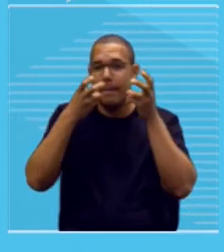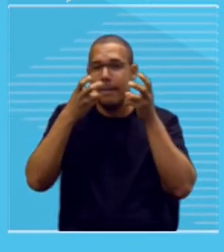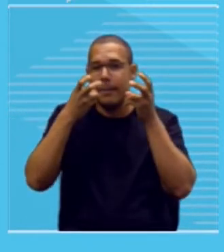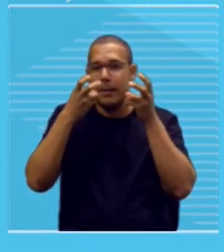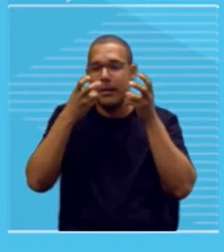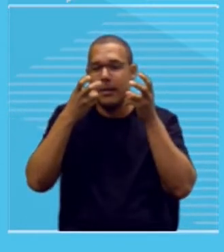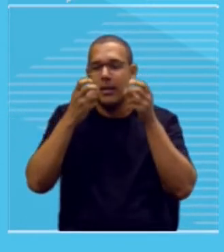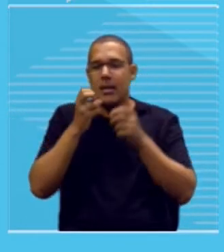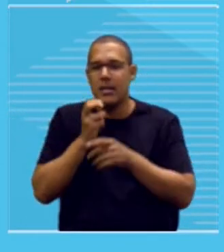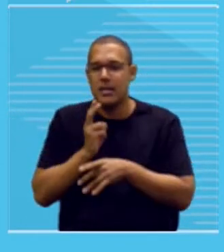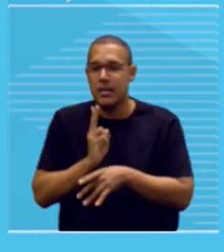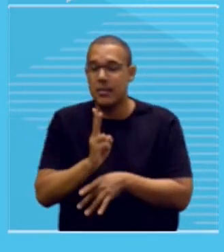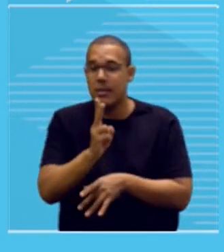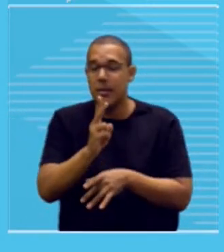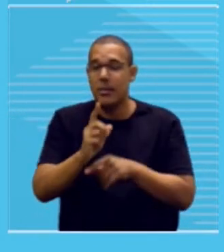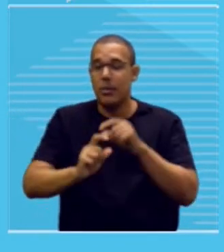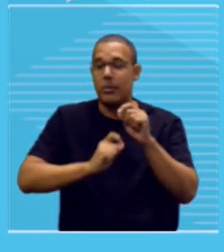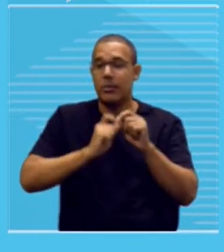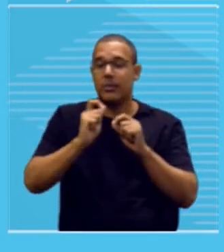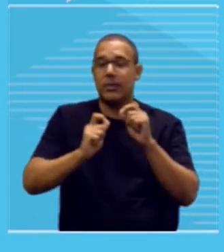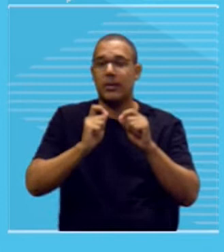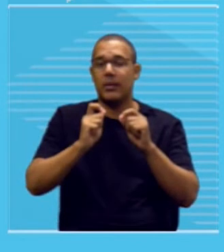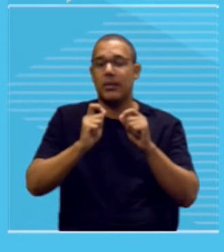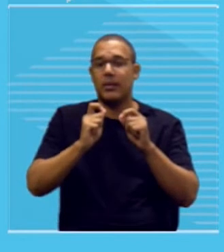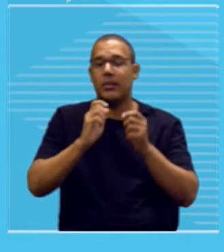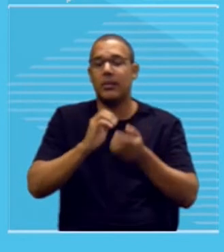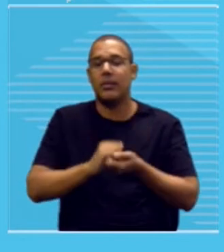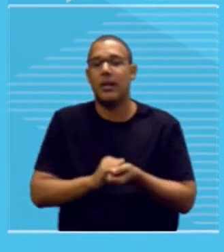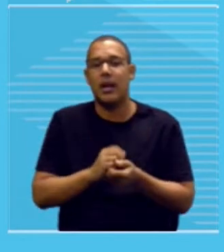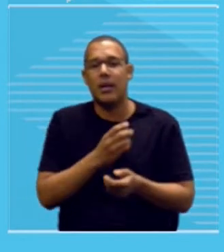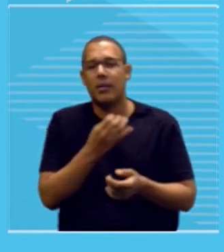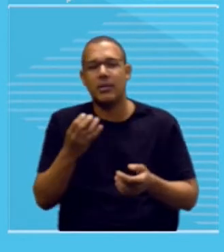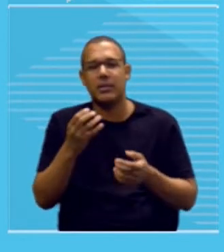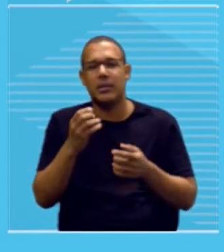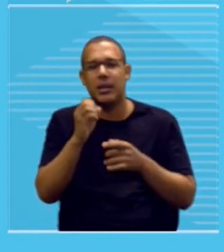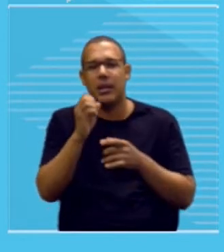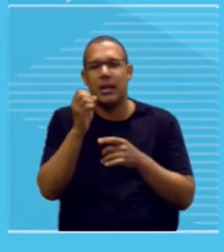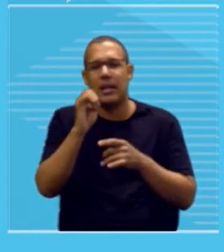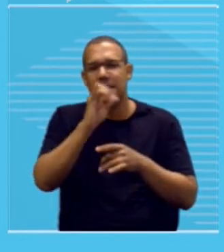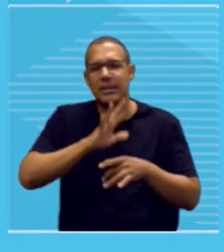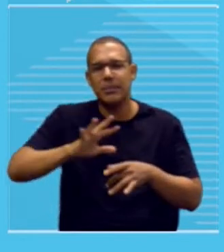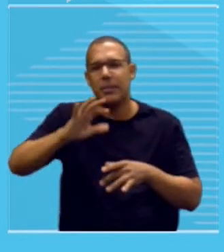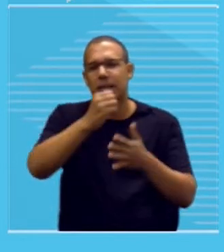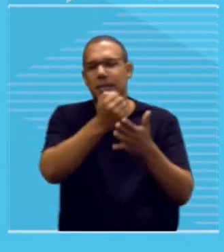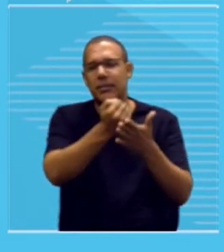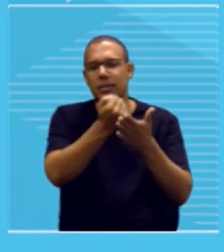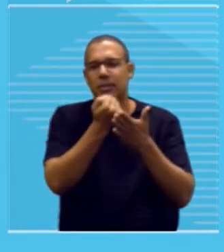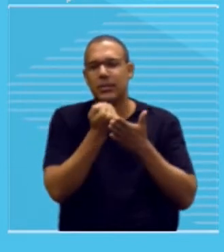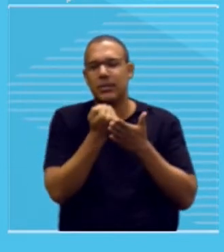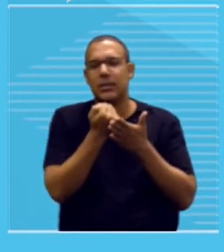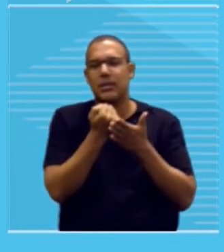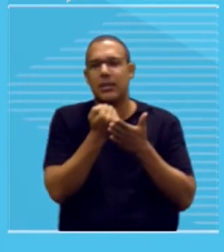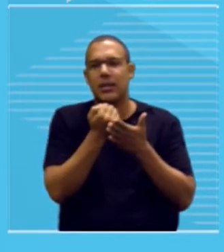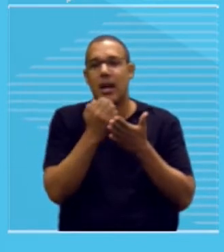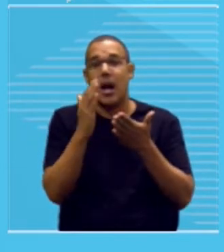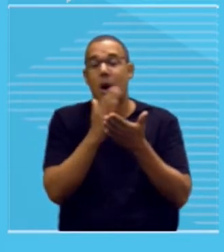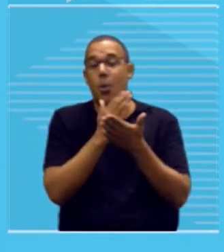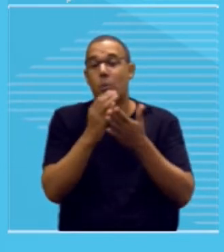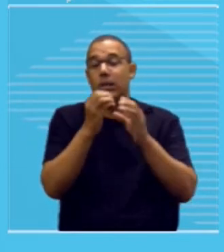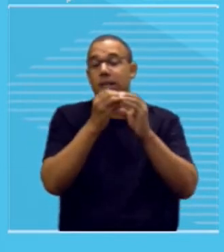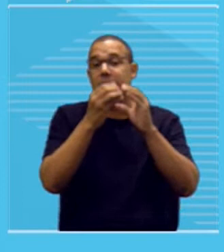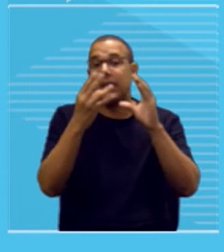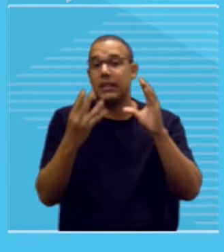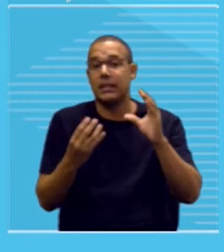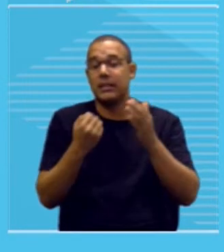sempre perceba sempre Quais são as evidências que vão ajudar vocês as características que vão